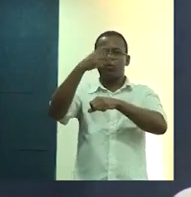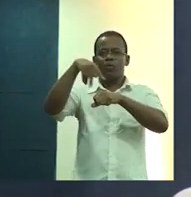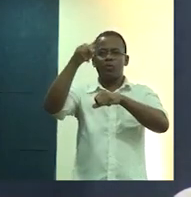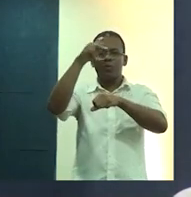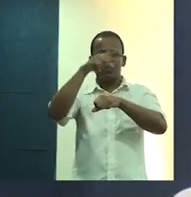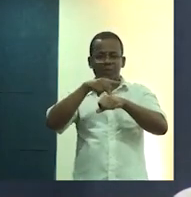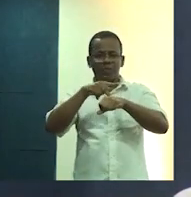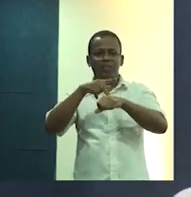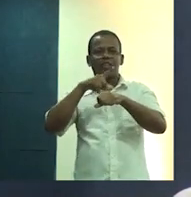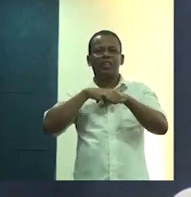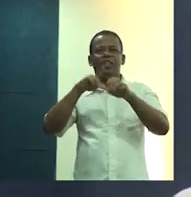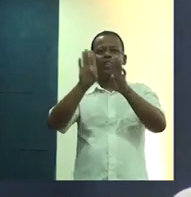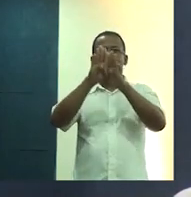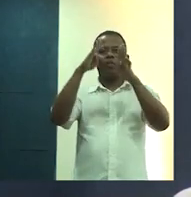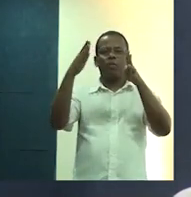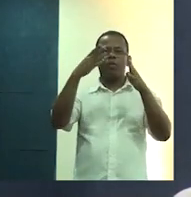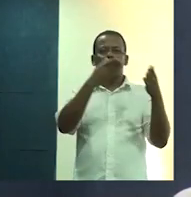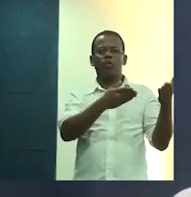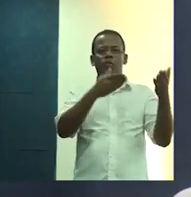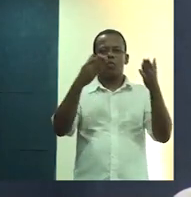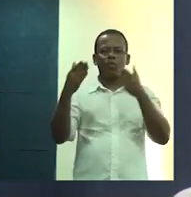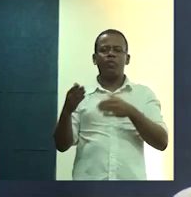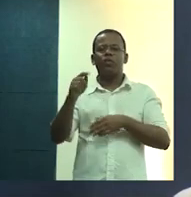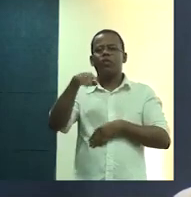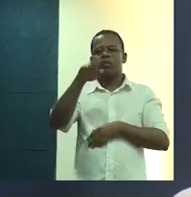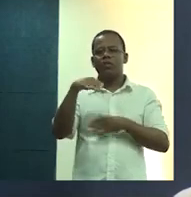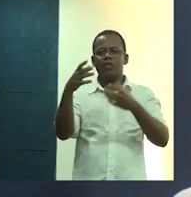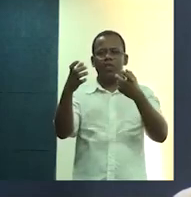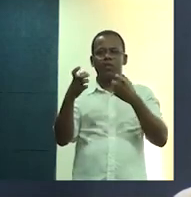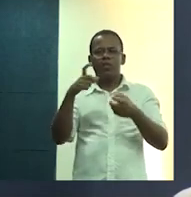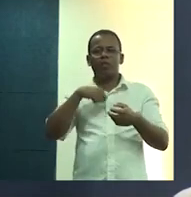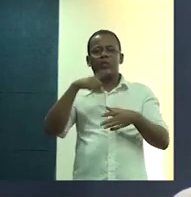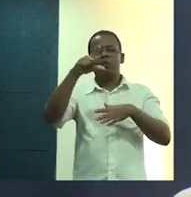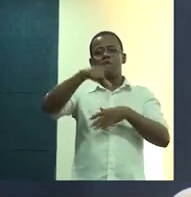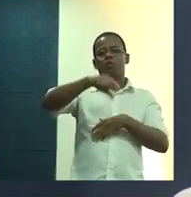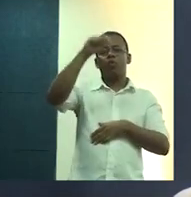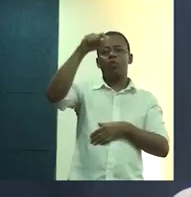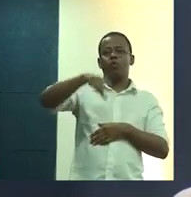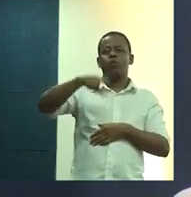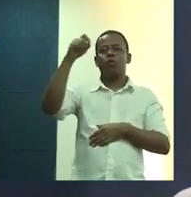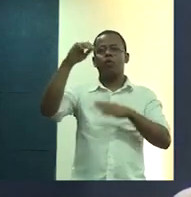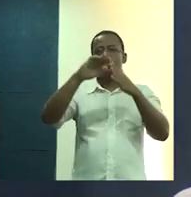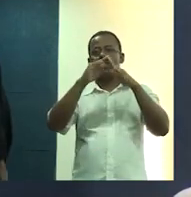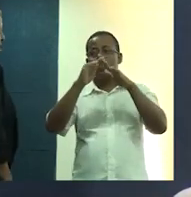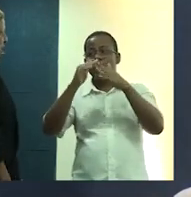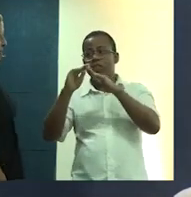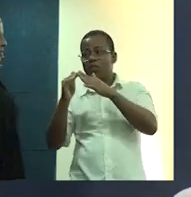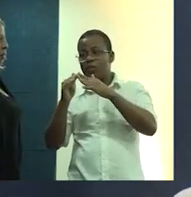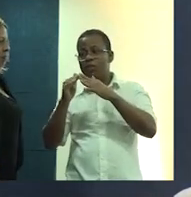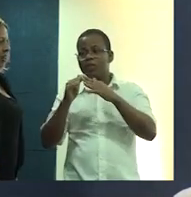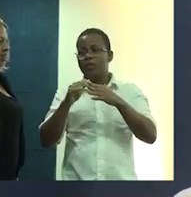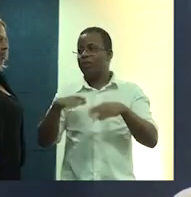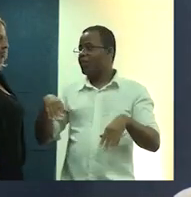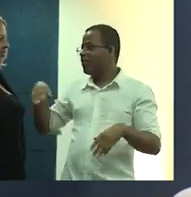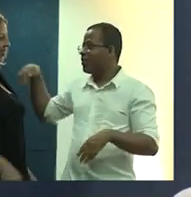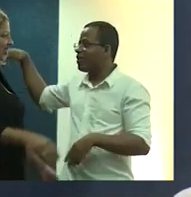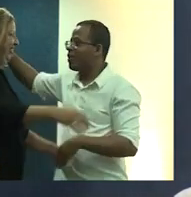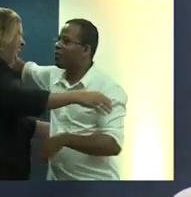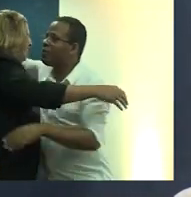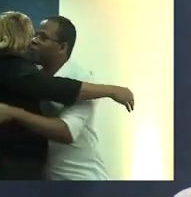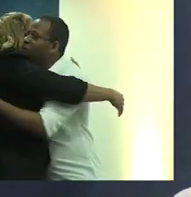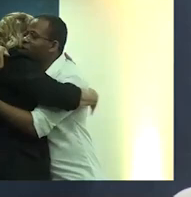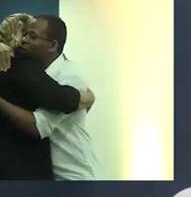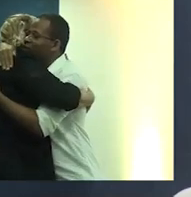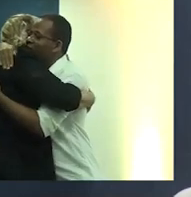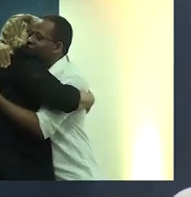país é um cadastro que tá aberto inclusive convido a quem quiser indicar alguém da Periferia que tem uma iniciativa potente se